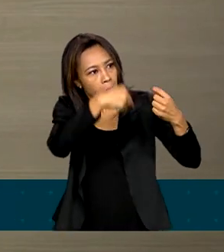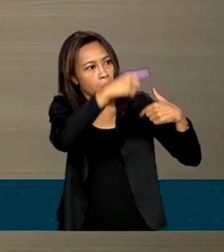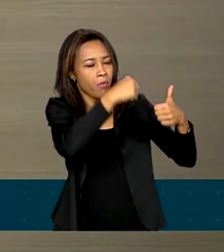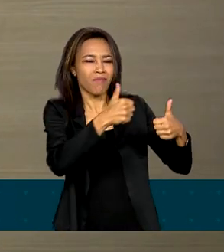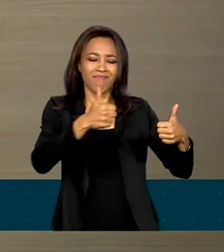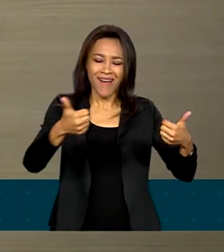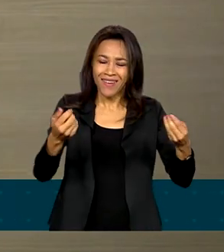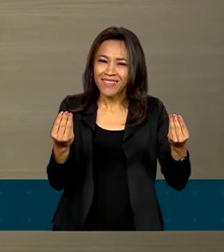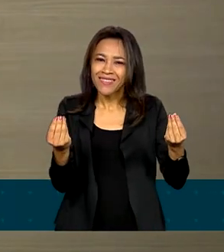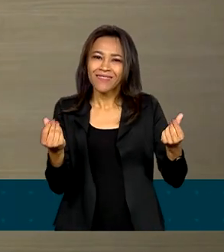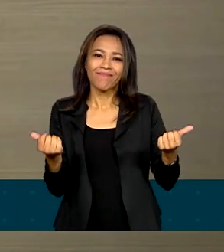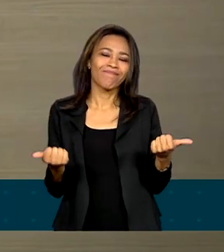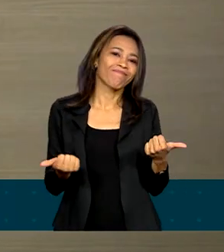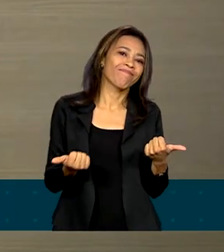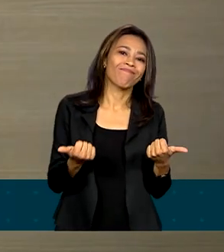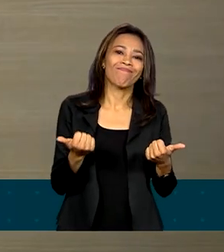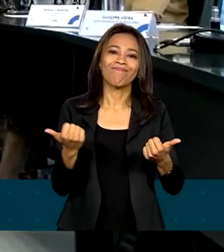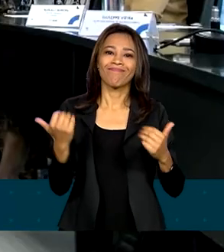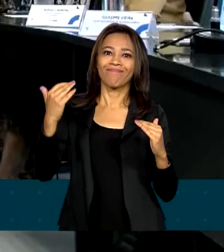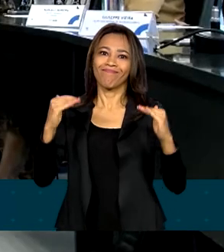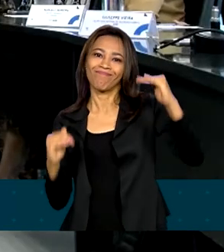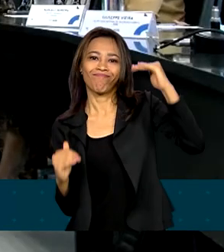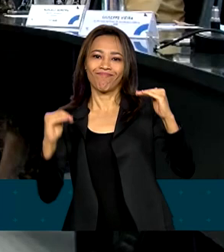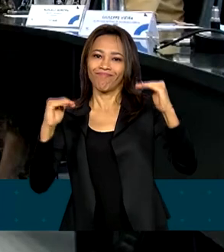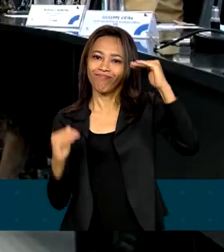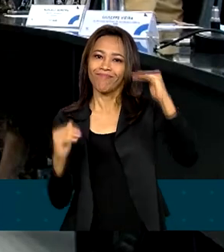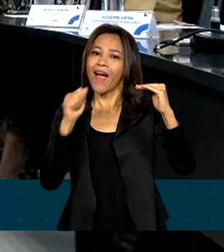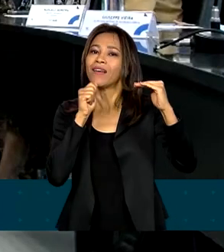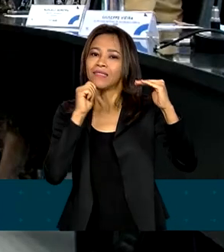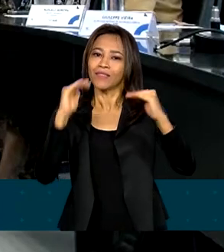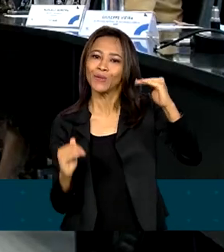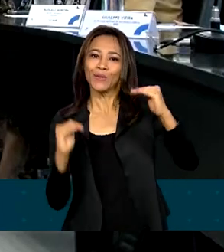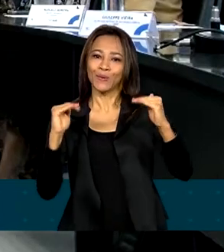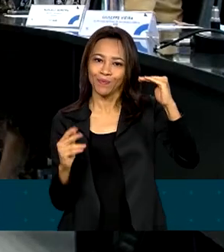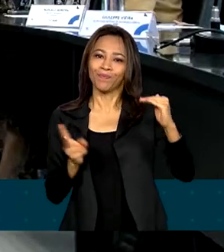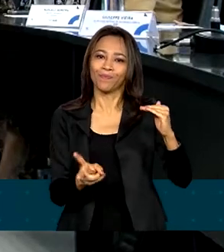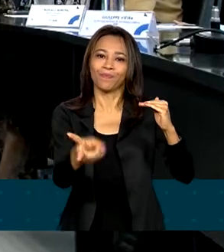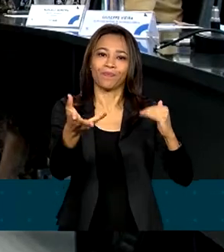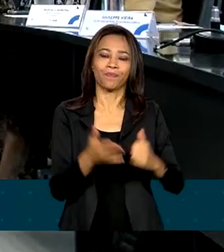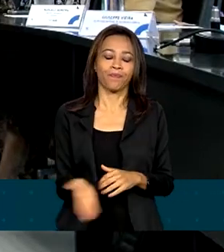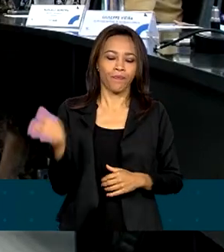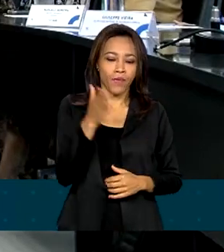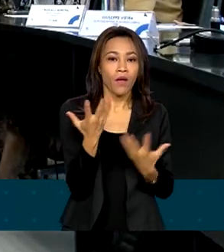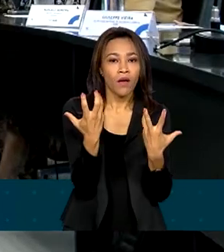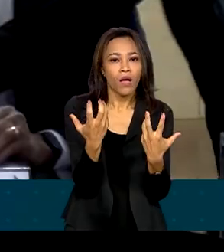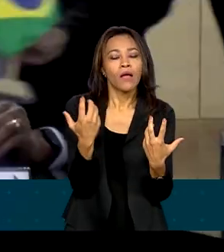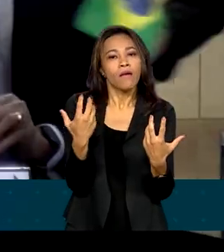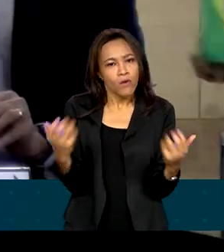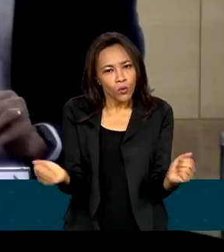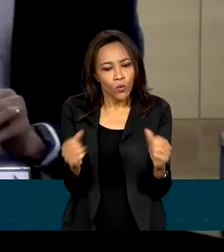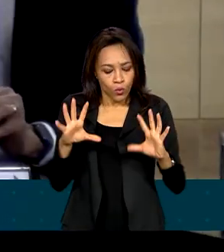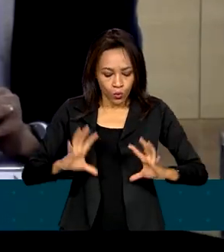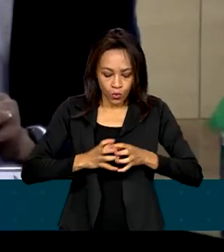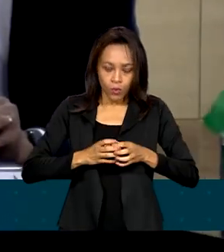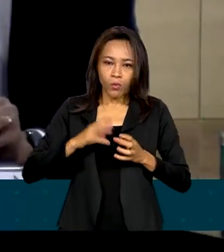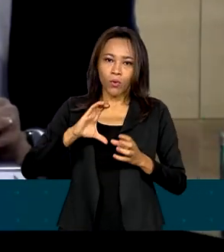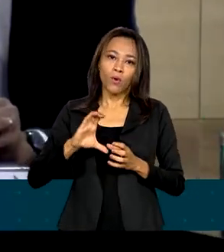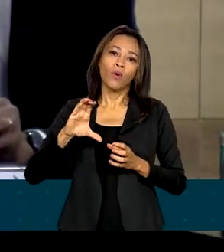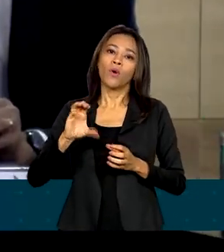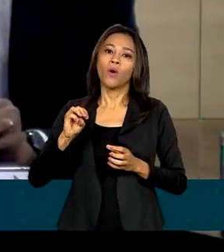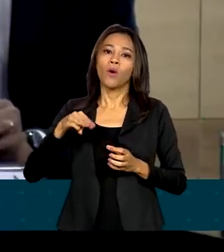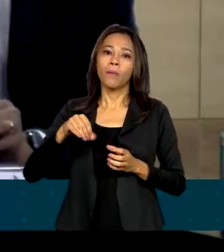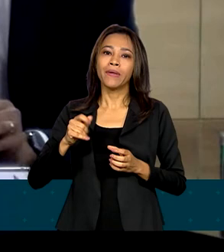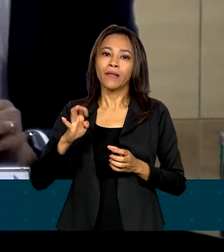às vezes ampliando a desigualdade. O comitê vai trabalhar em conjunto com outros ministérios, como o das mulheres e